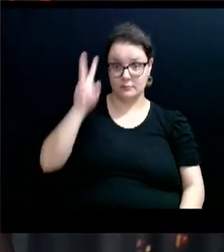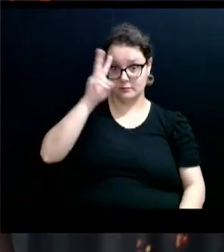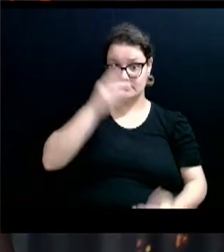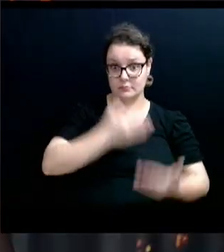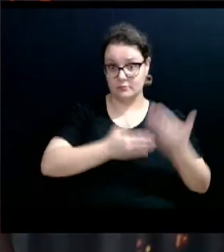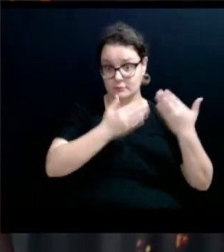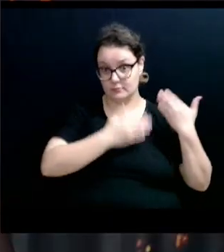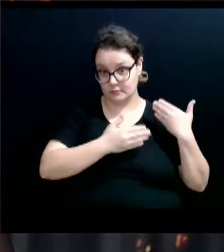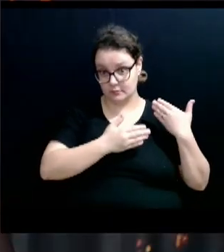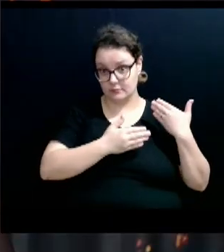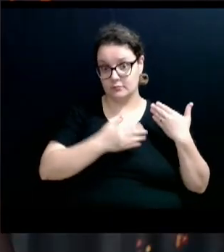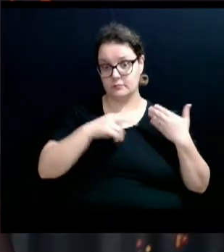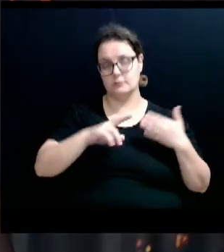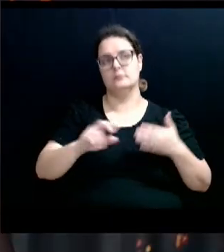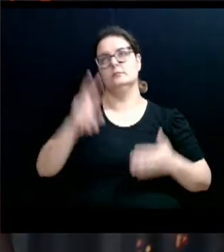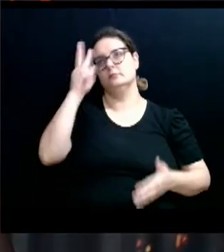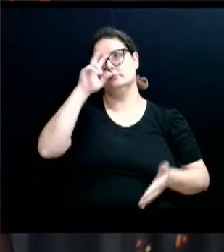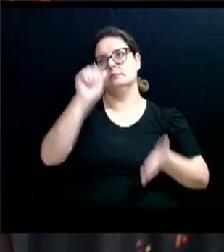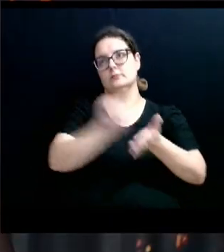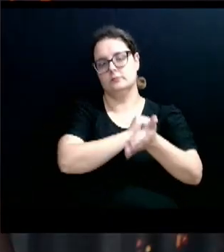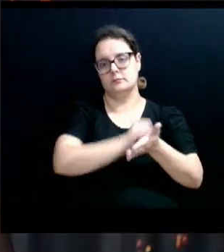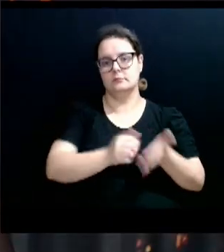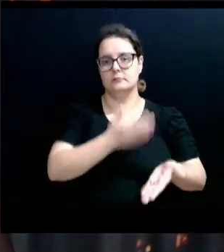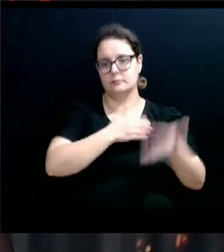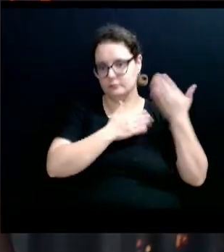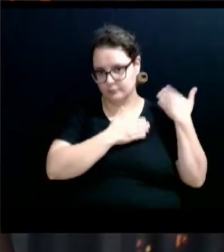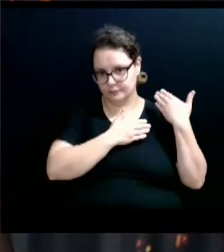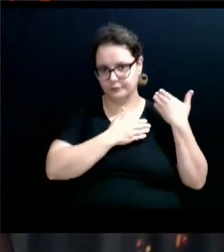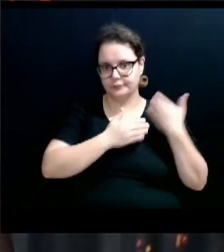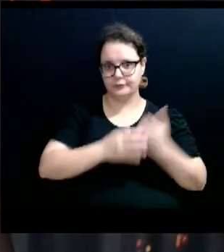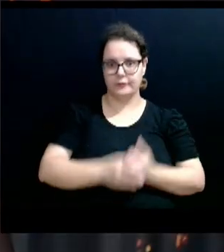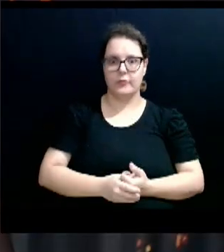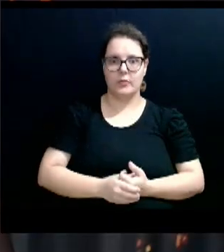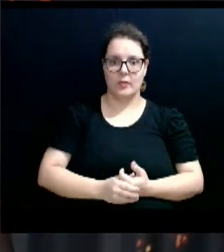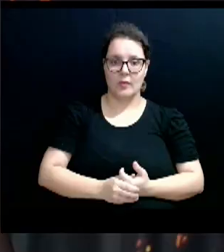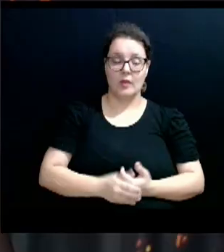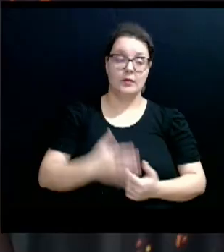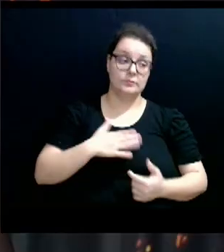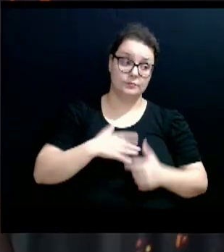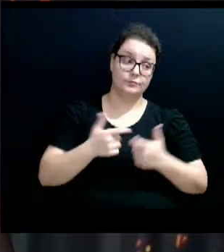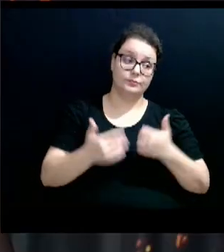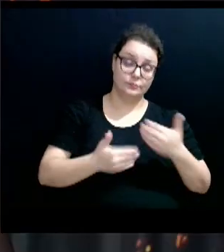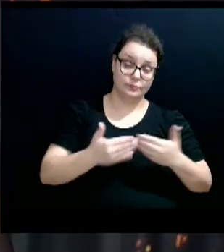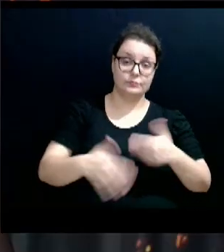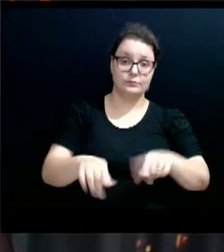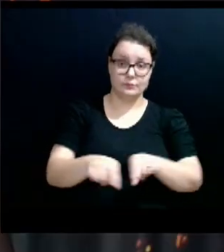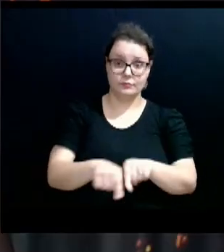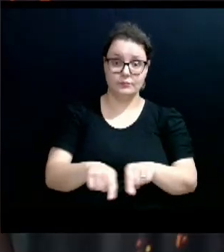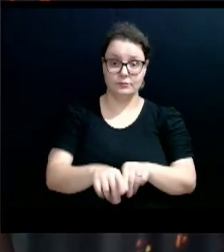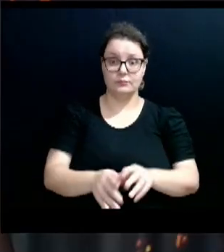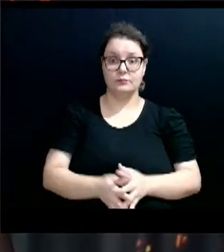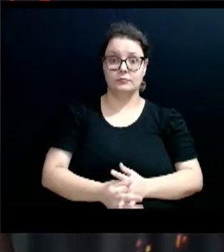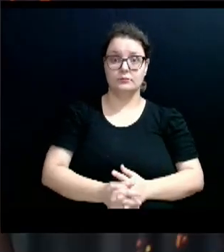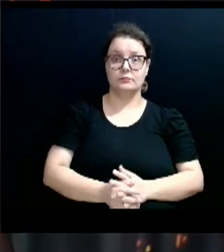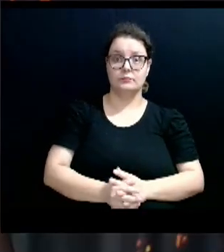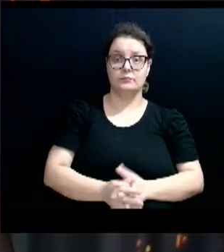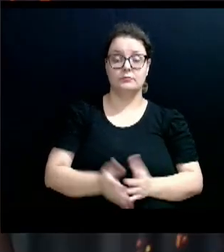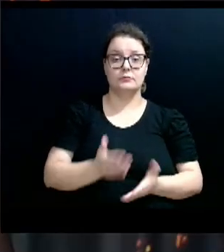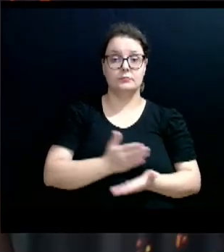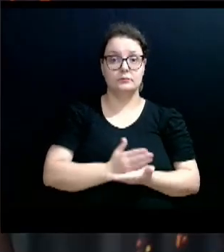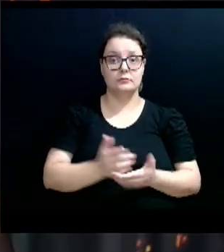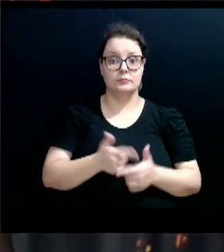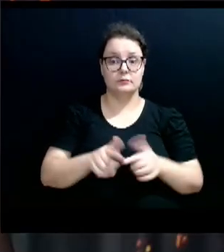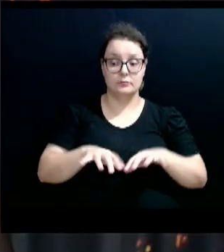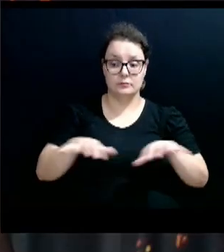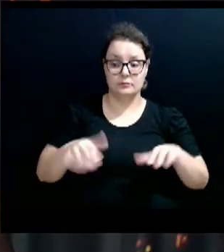apagamento histórico, porque isso... E para mim foi um grande processo também, começar a dividir até onde eu vou,